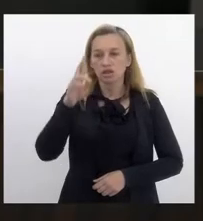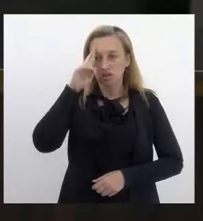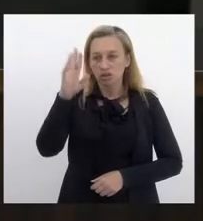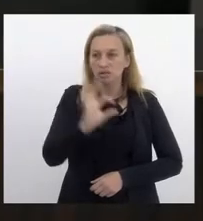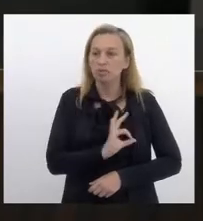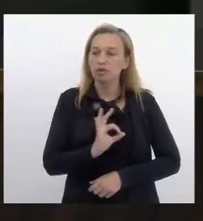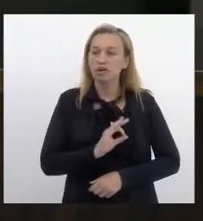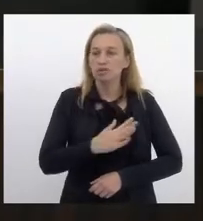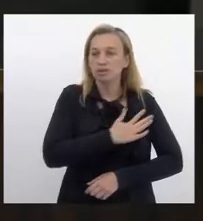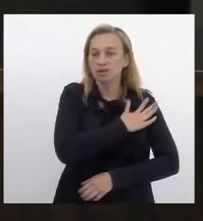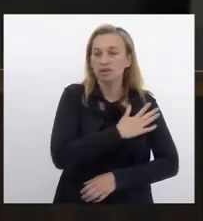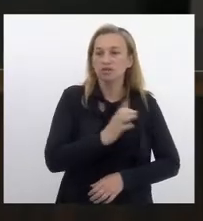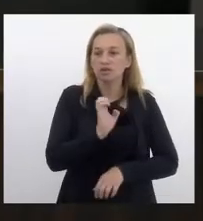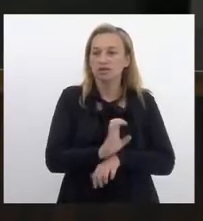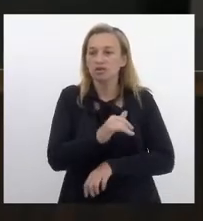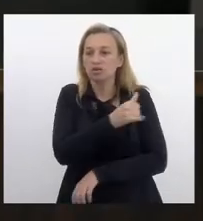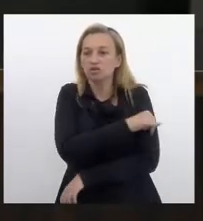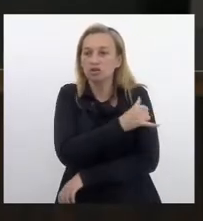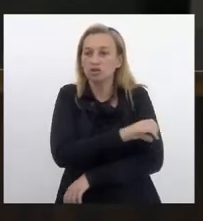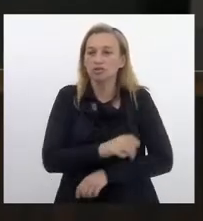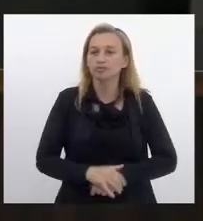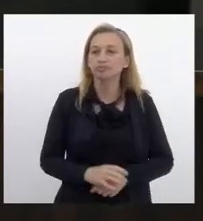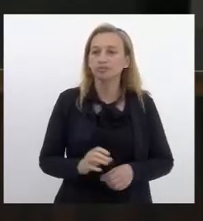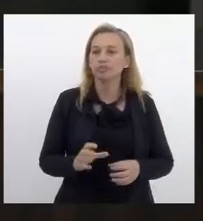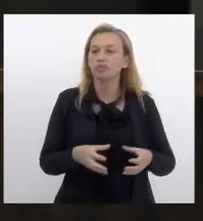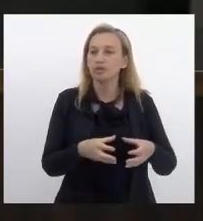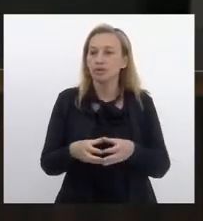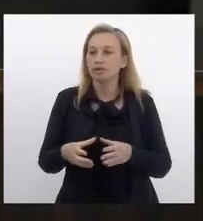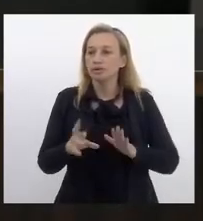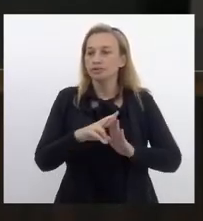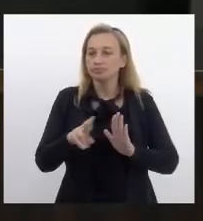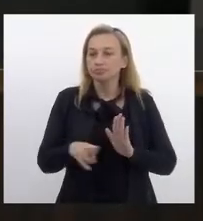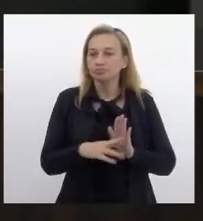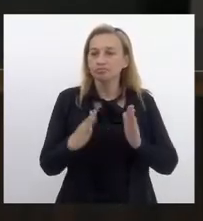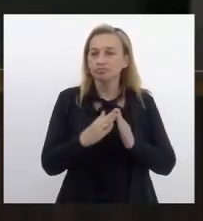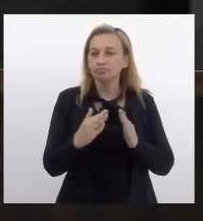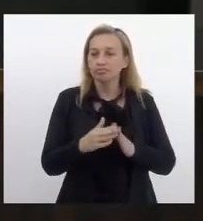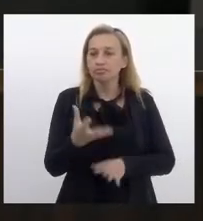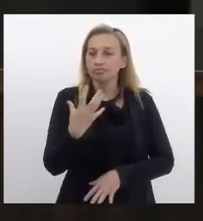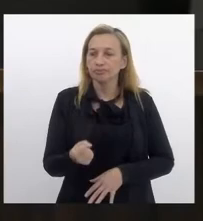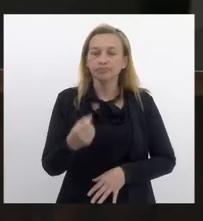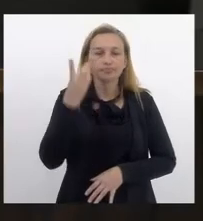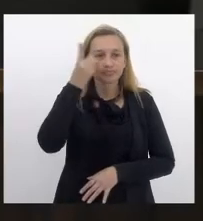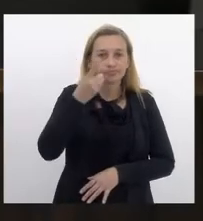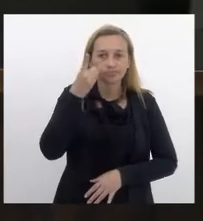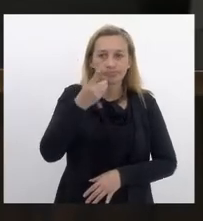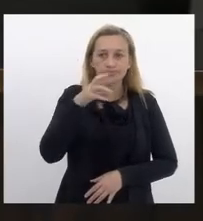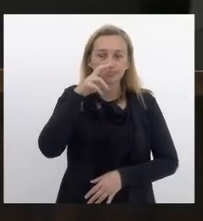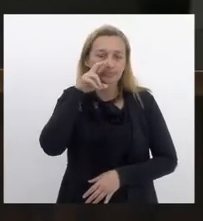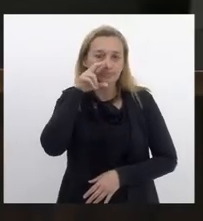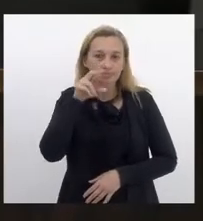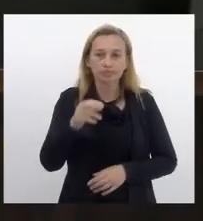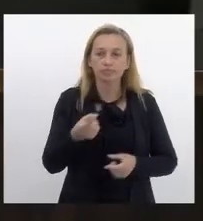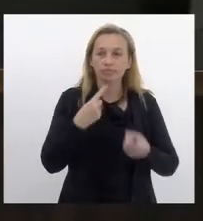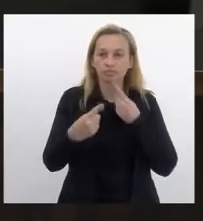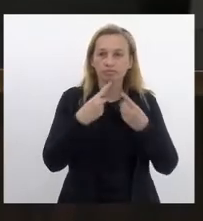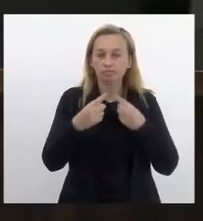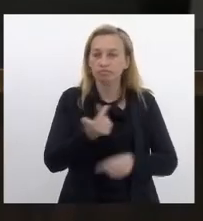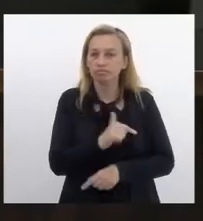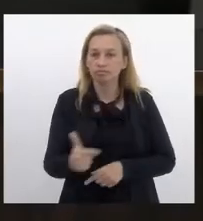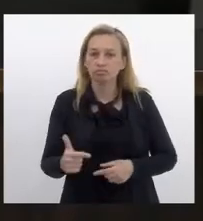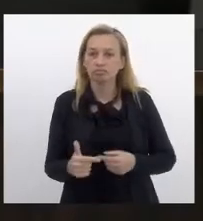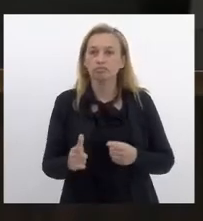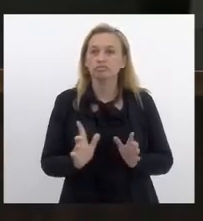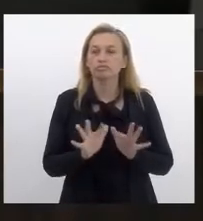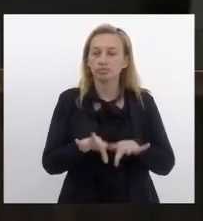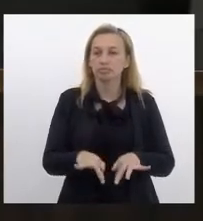Polícia Militar do Estado do Rio de Janeiro. Parecer da Comissão de Normas Internas e Proporções Externas, favorável, relator deputado Rosenberg Reis. Em discussão, não havendo que